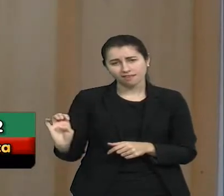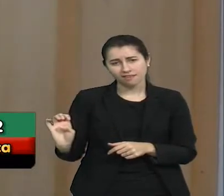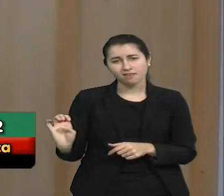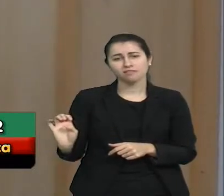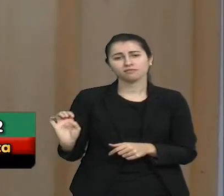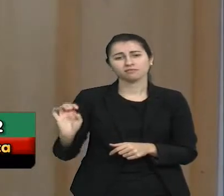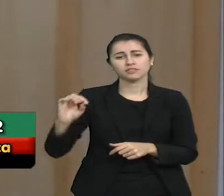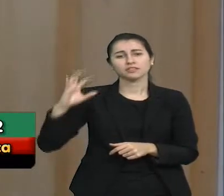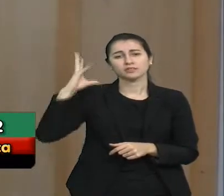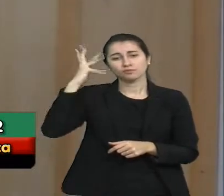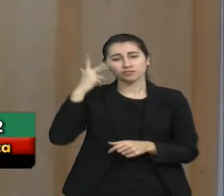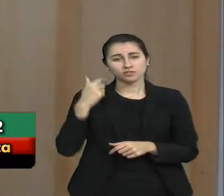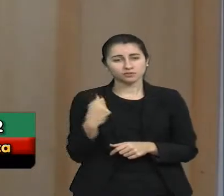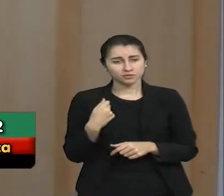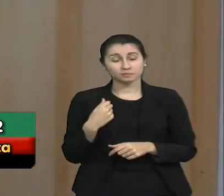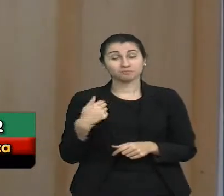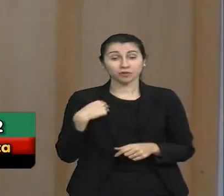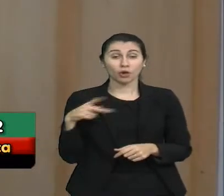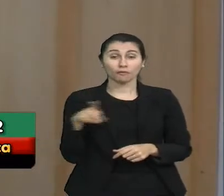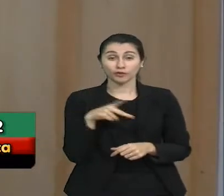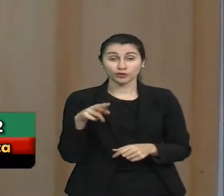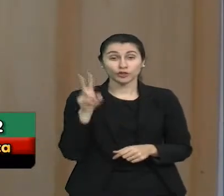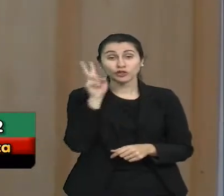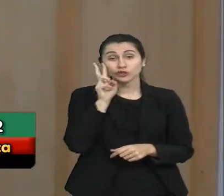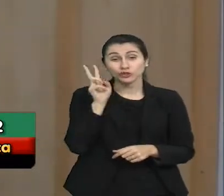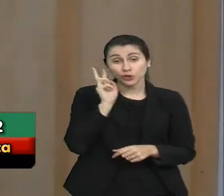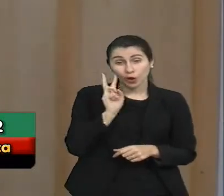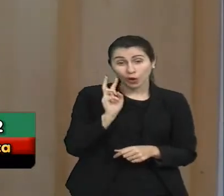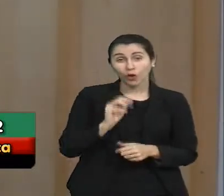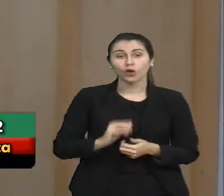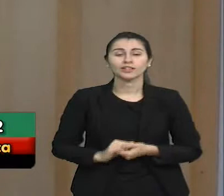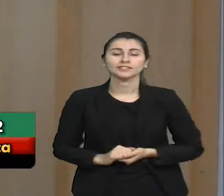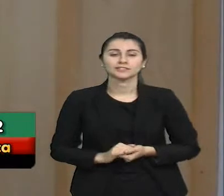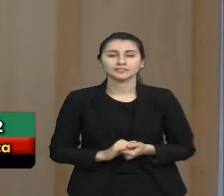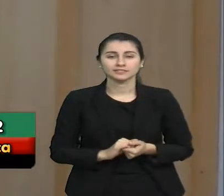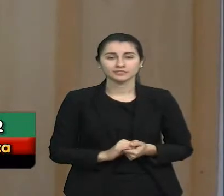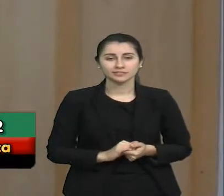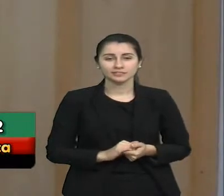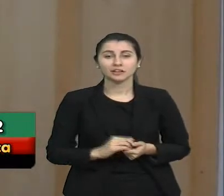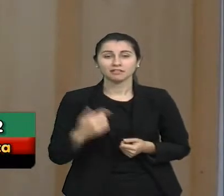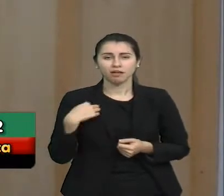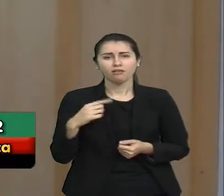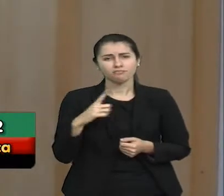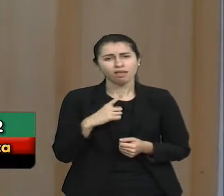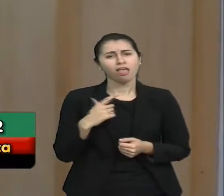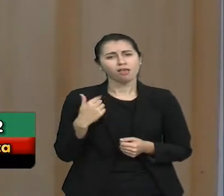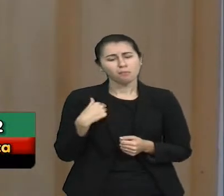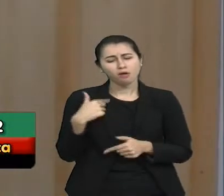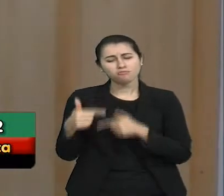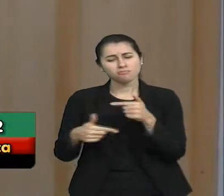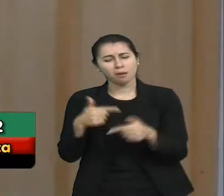espiritualista. Sou professora de história, né? Então também tenho o meu lado científico.